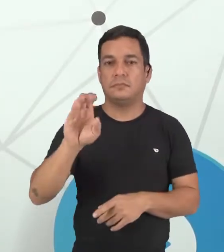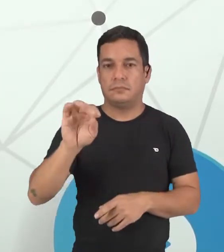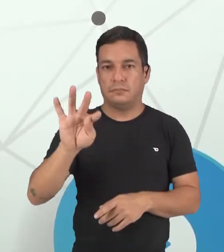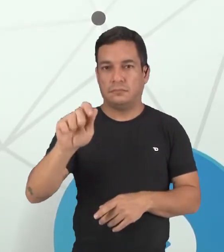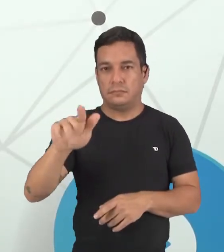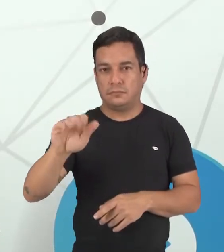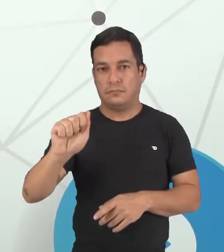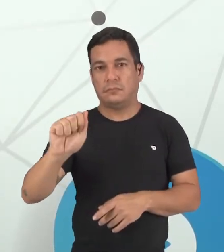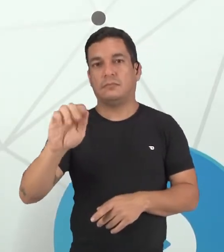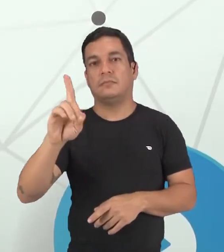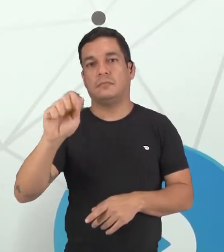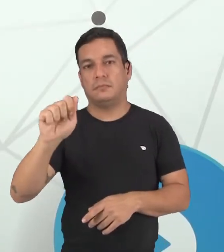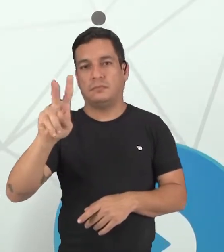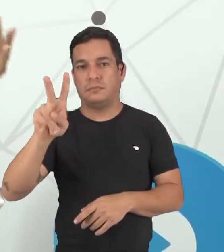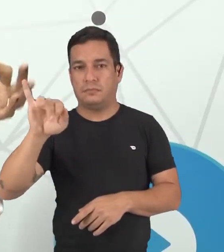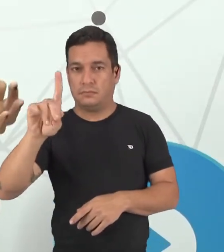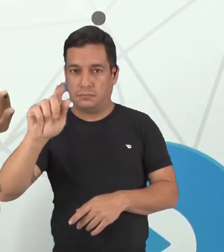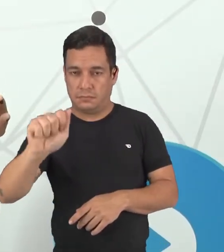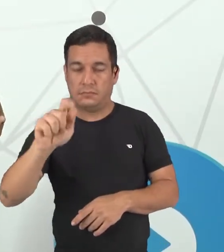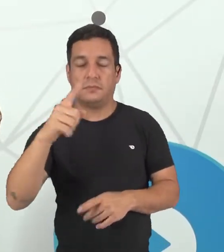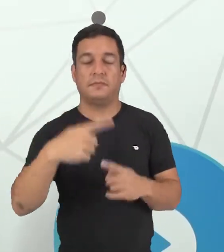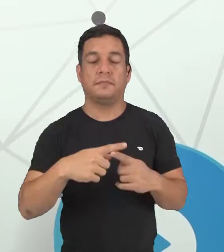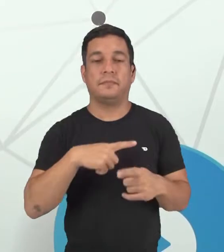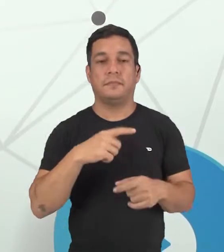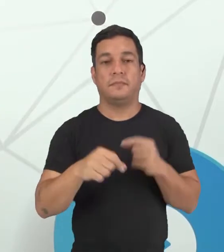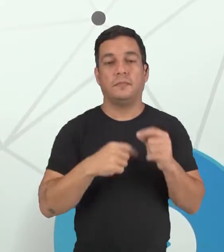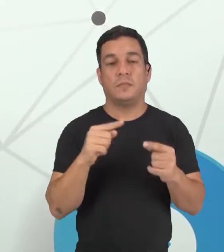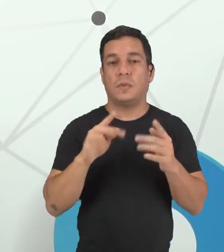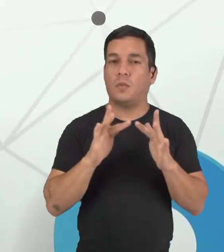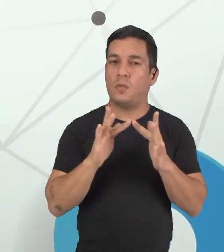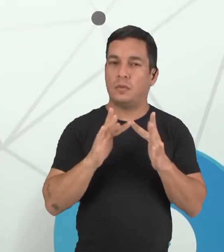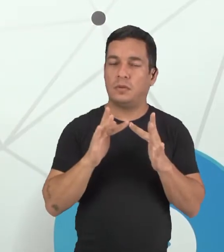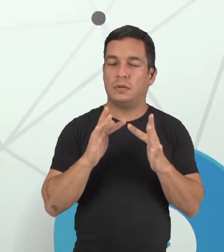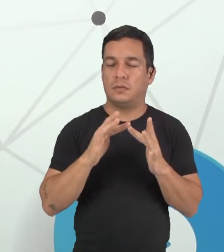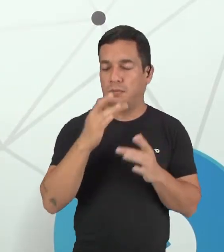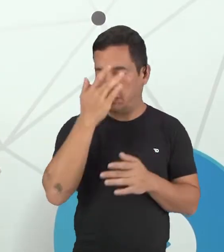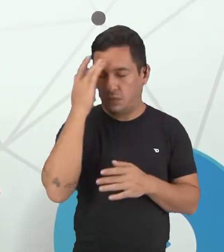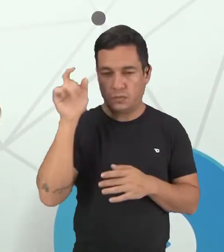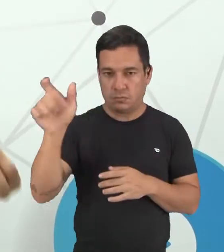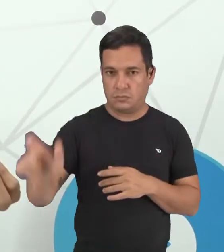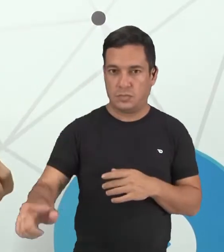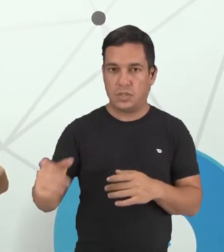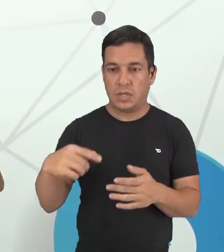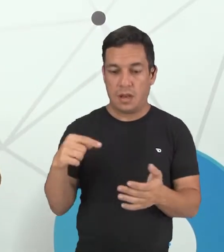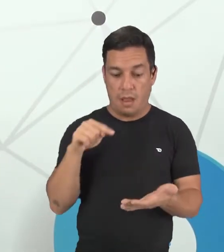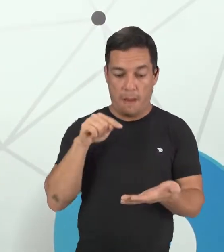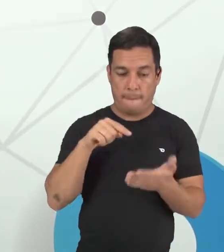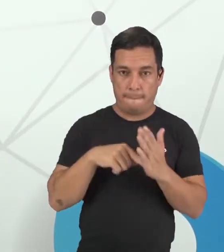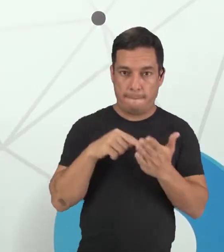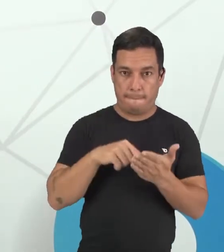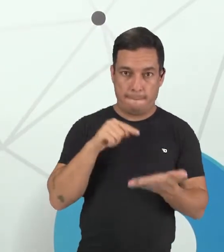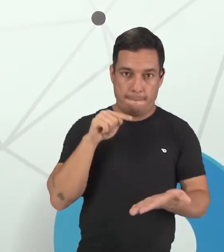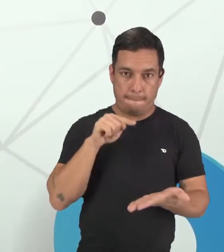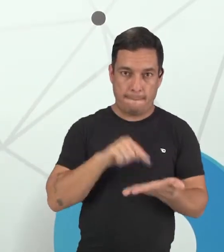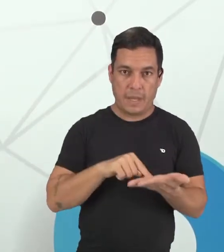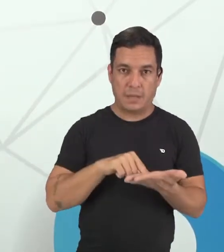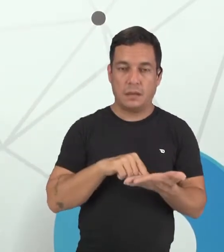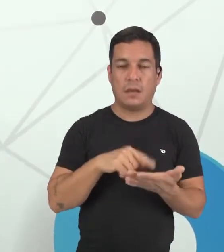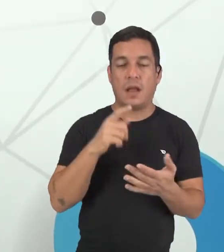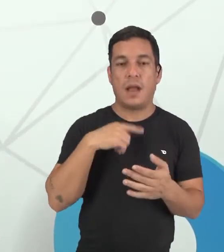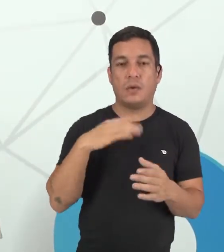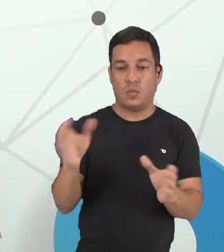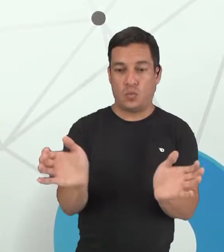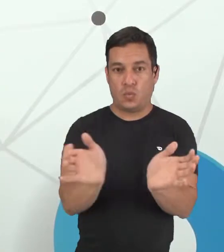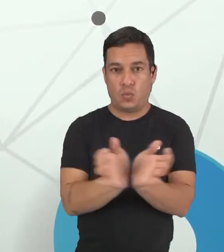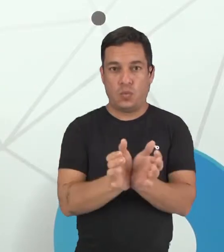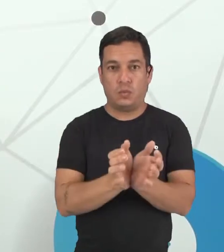da Vida. Por quê? Porque ao ter uma aproximação do autor de violência, ela aciona o Botão da Vida, e essa patrulha que eu